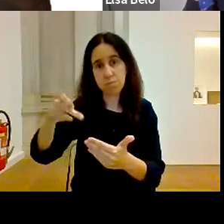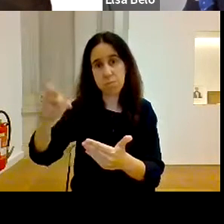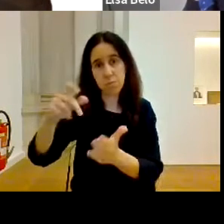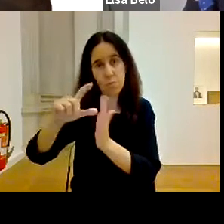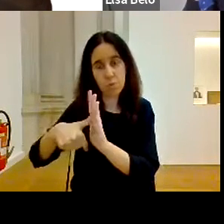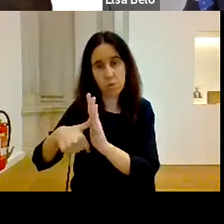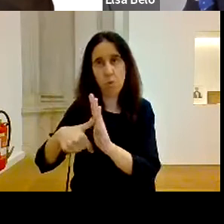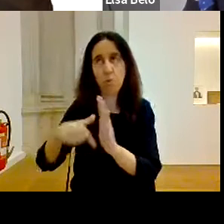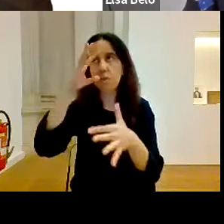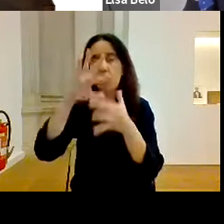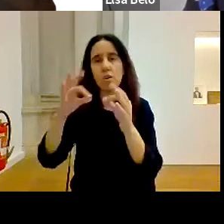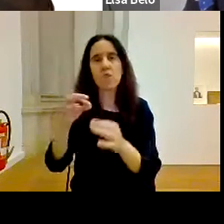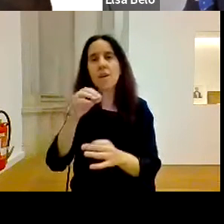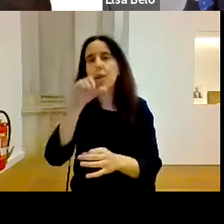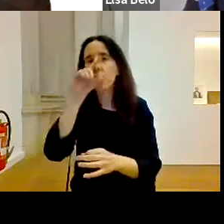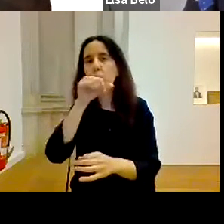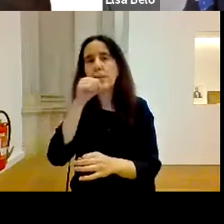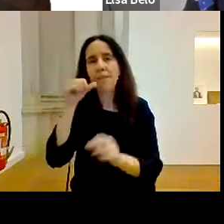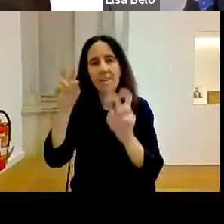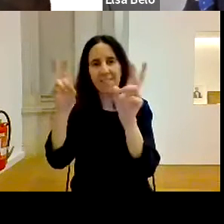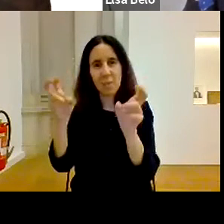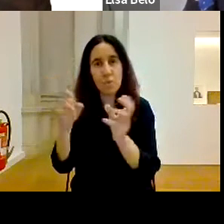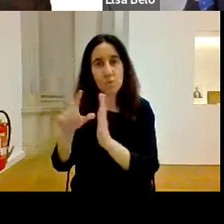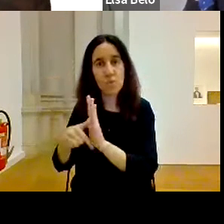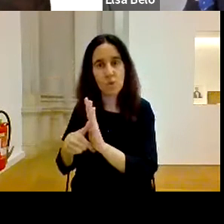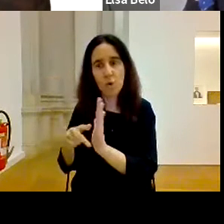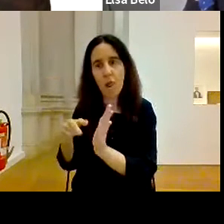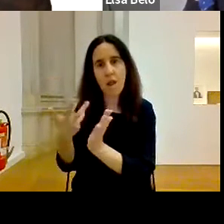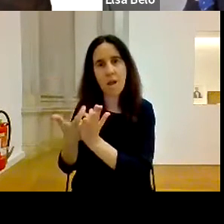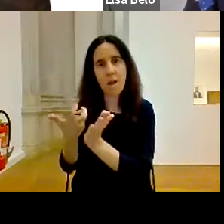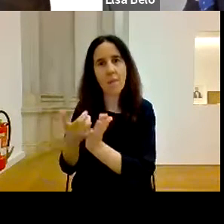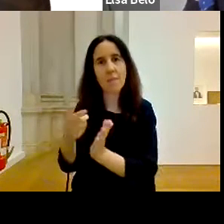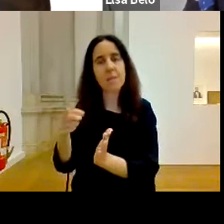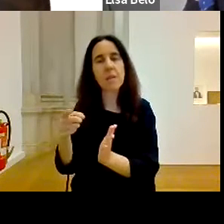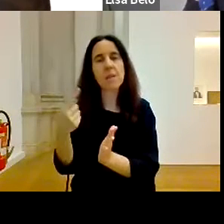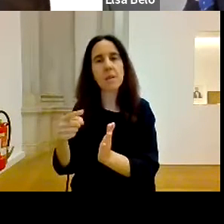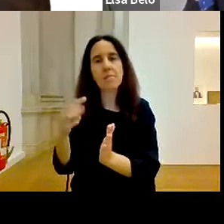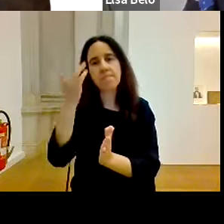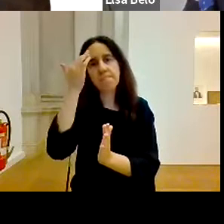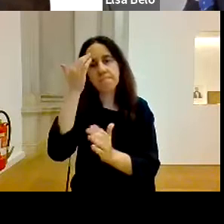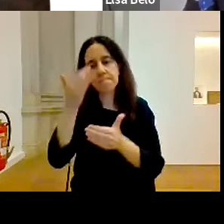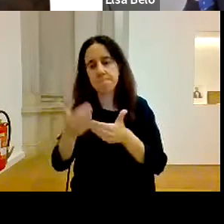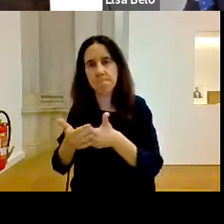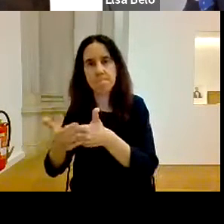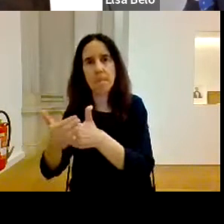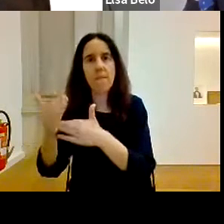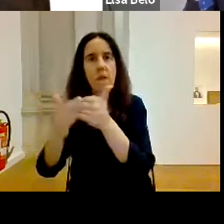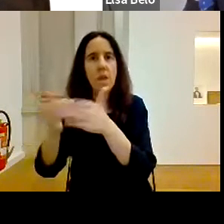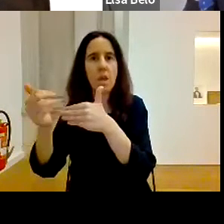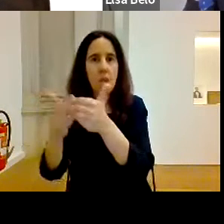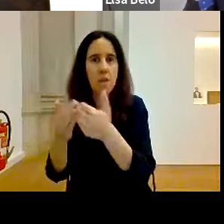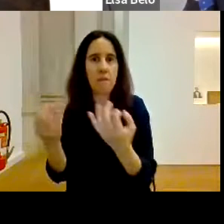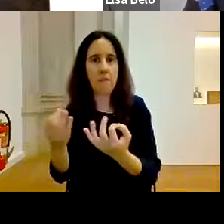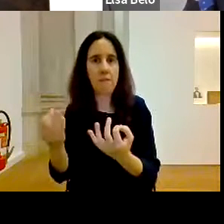quase numa lógica de Twitter do projeto, não é? Em que esse acervo documental vai sendo construído, não